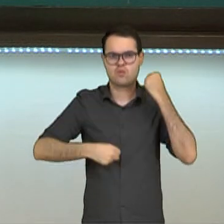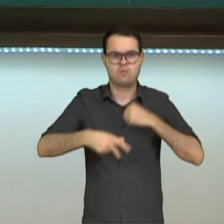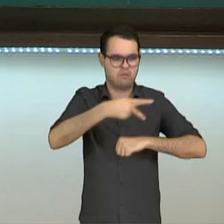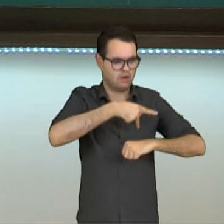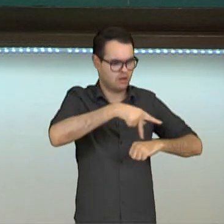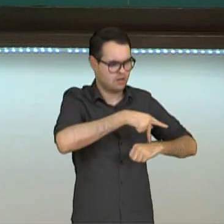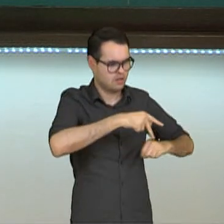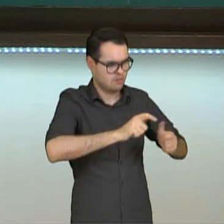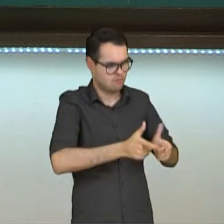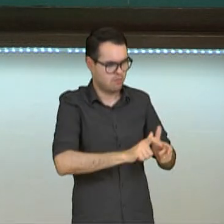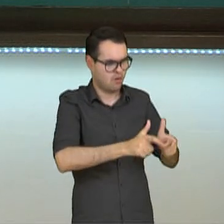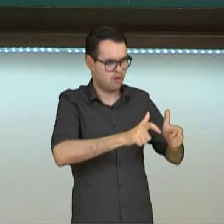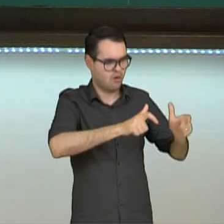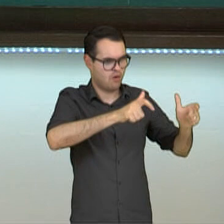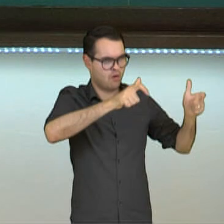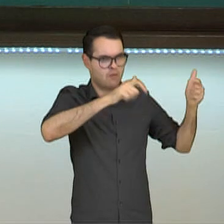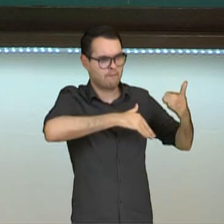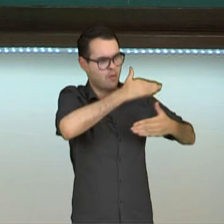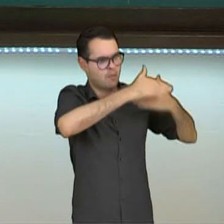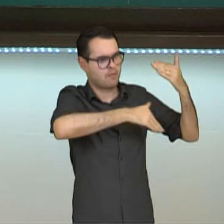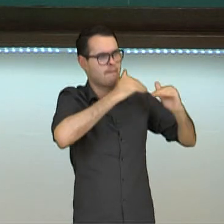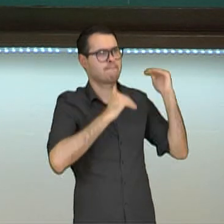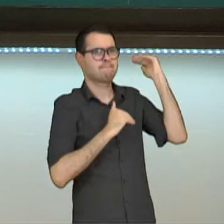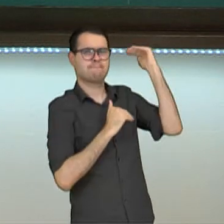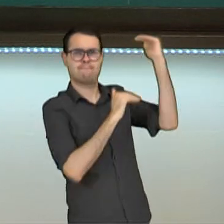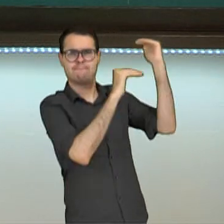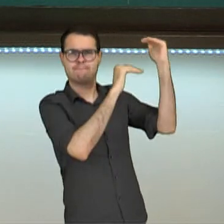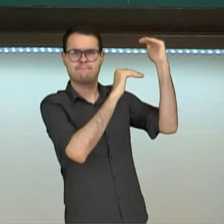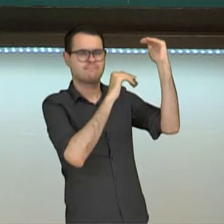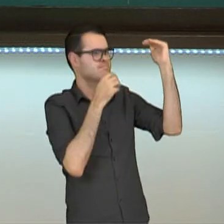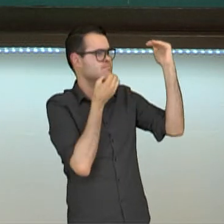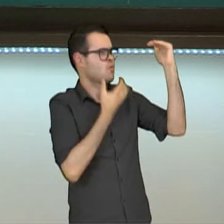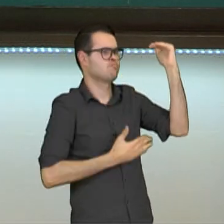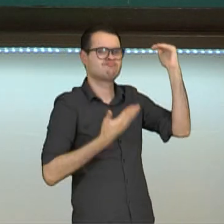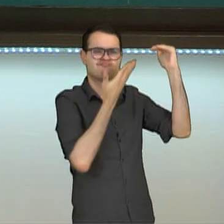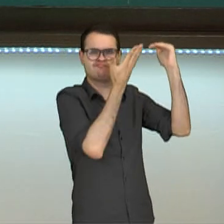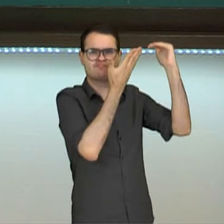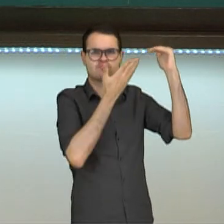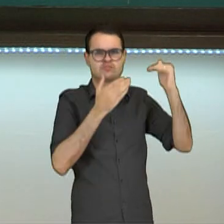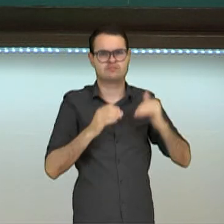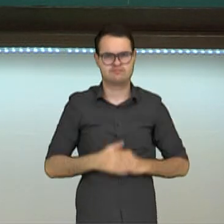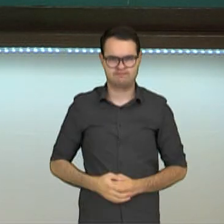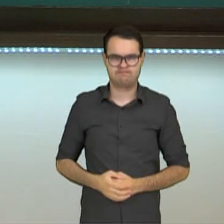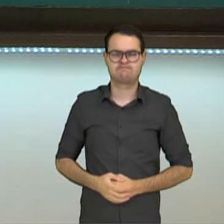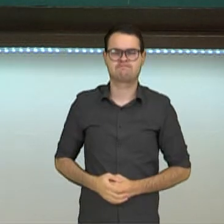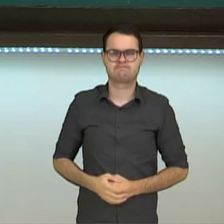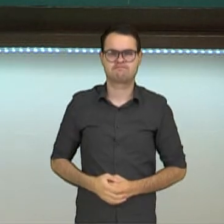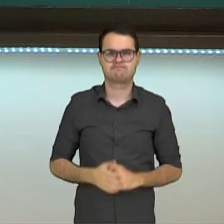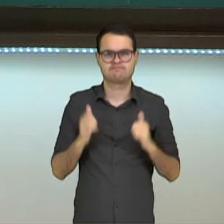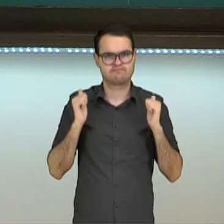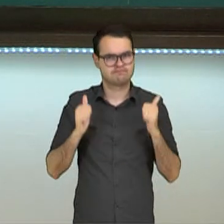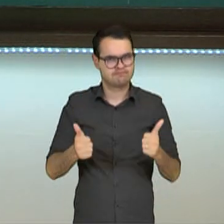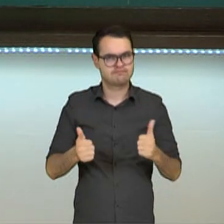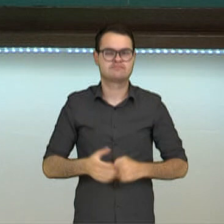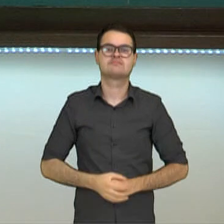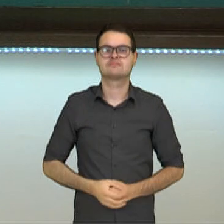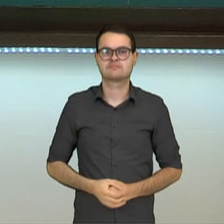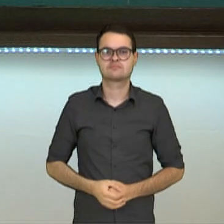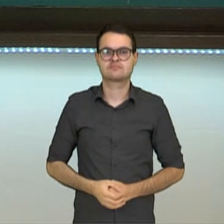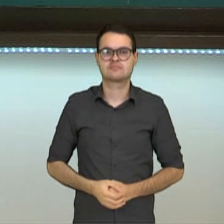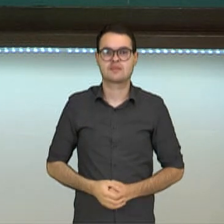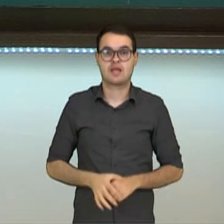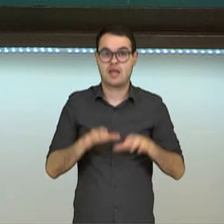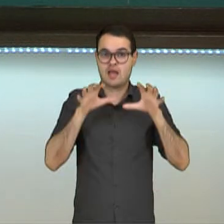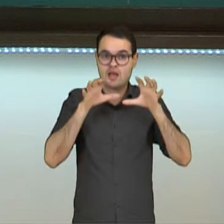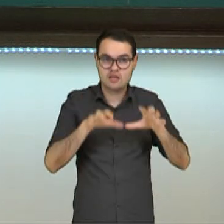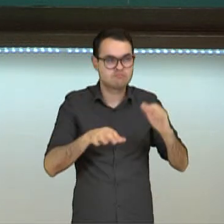país, vamos dizer assim, está em alta, está em superávit, certo? Então, é a partir